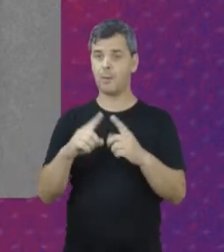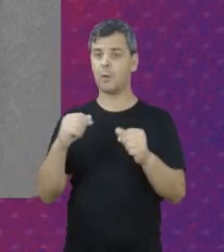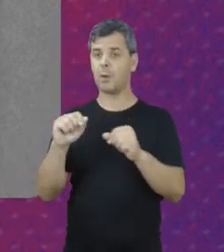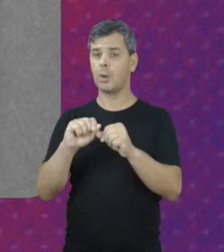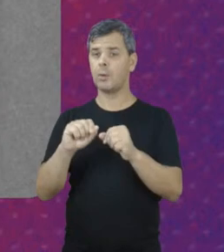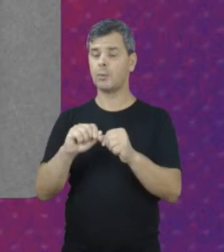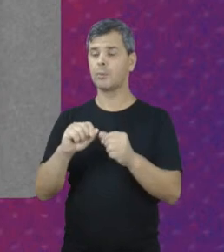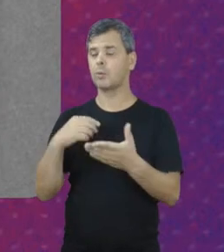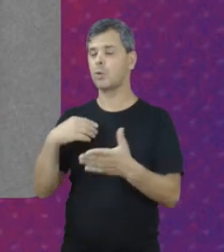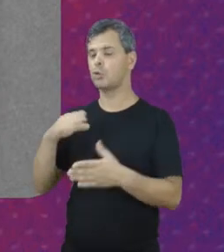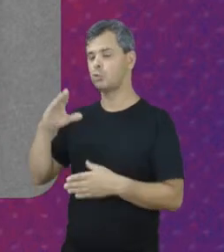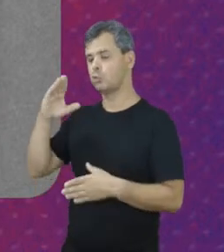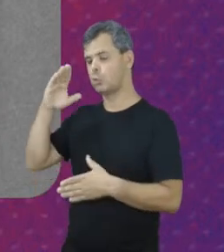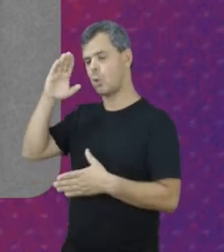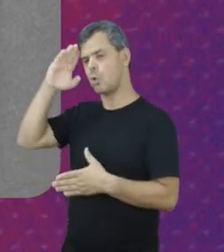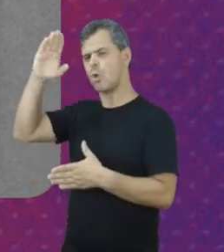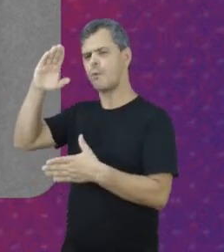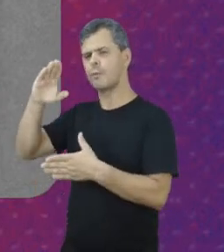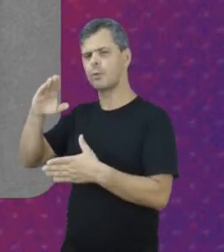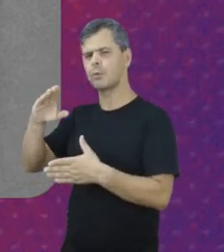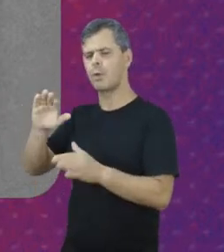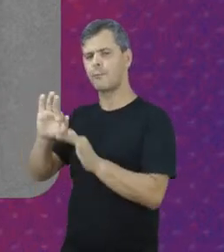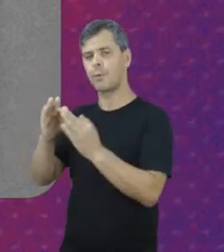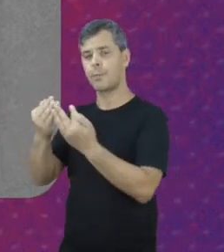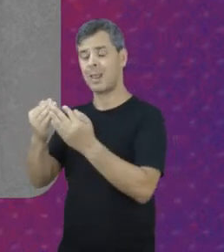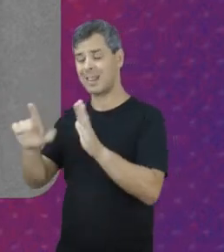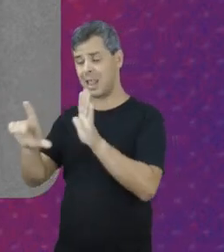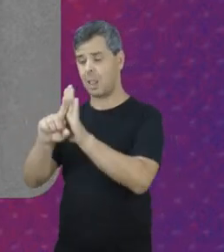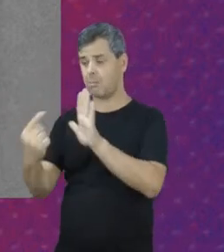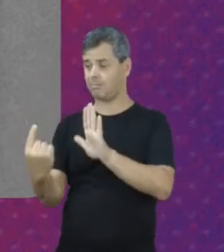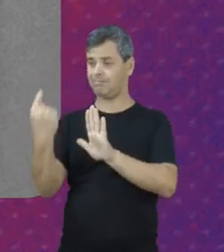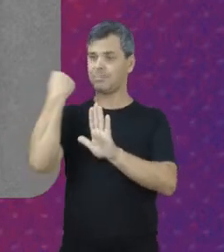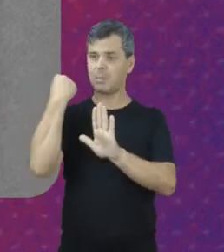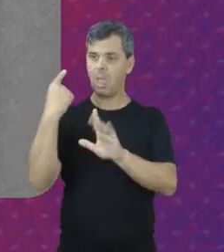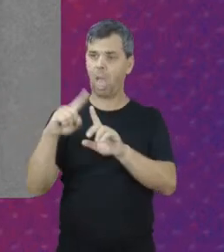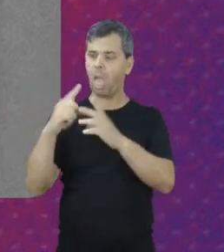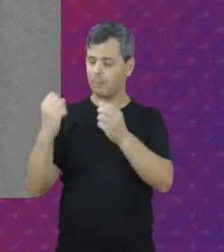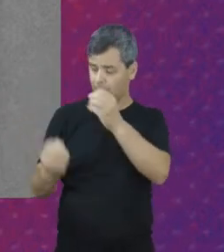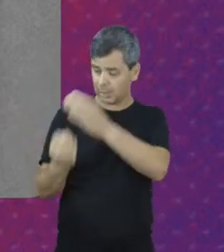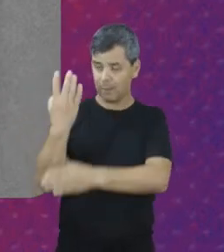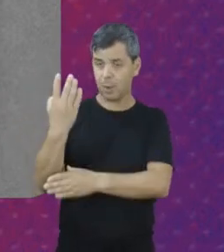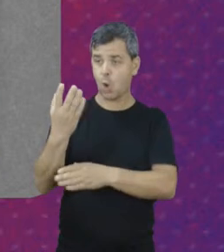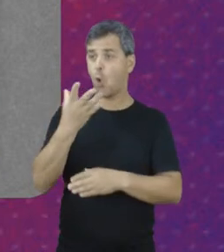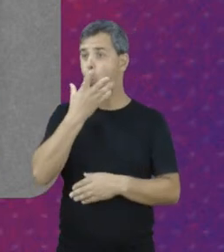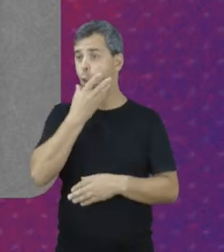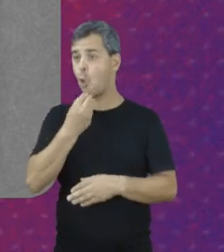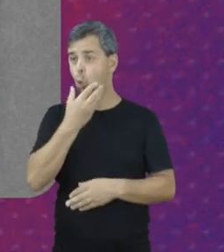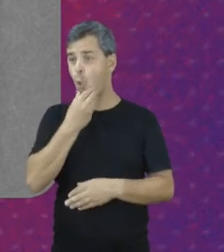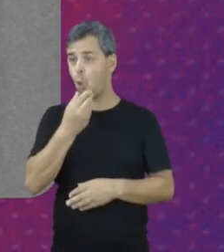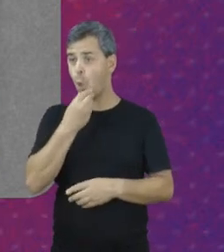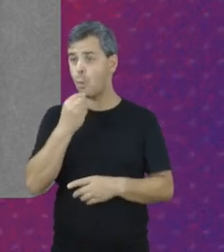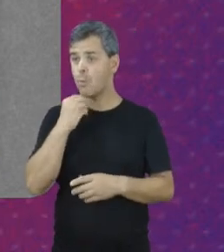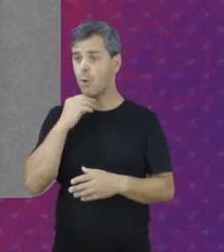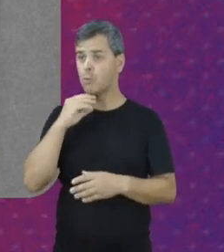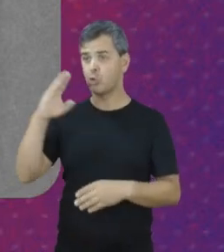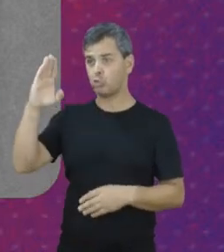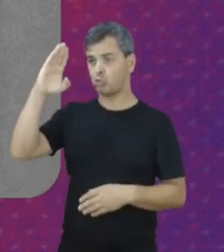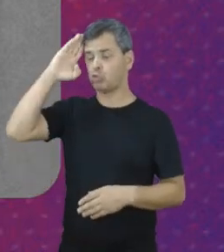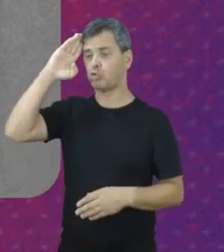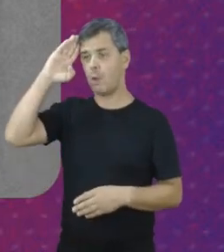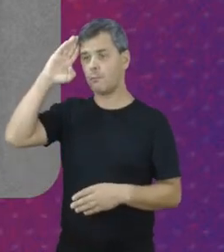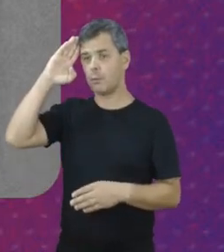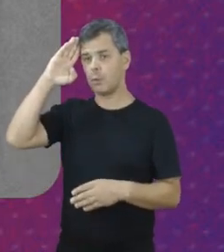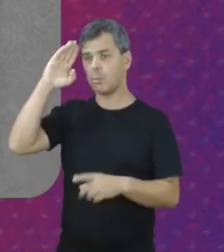através do chefe da família. Então, naquela lei antiga, né, era muito bem estabelecido que o homem era o chefe da sociedade